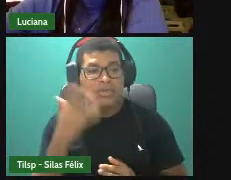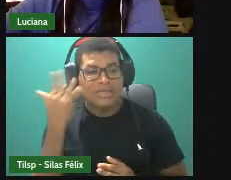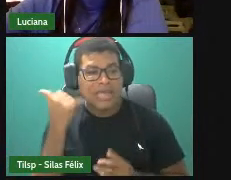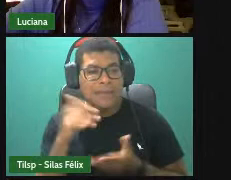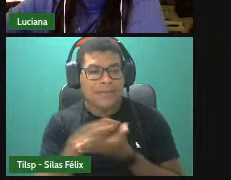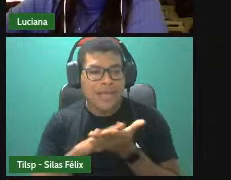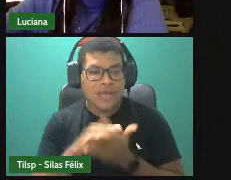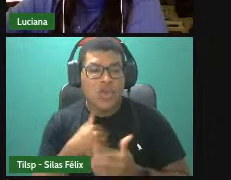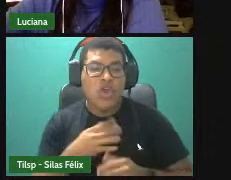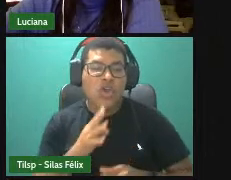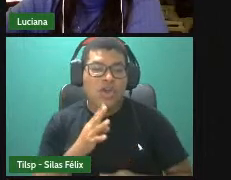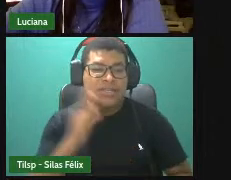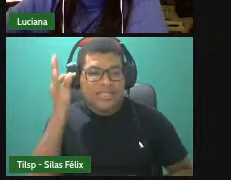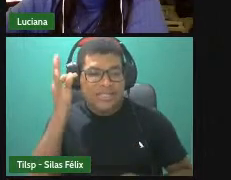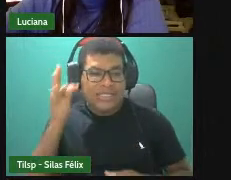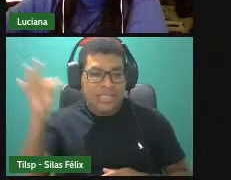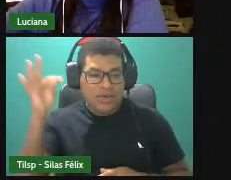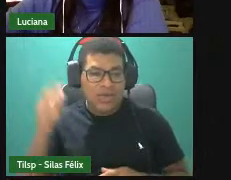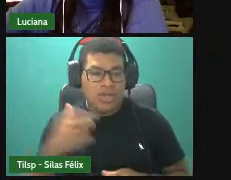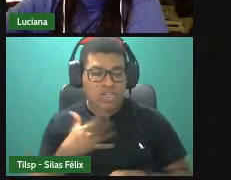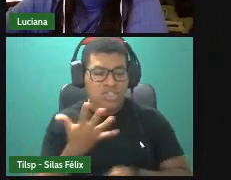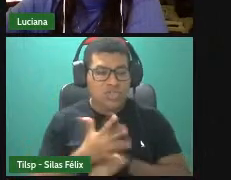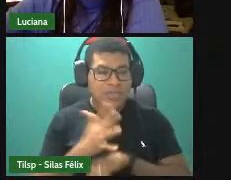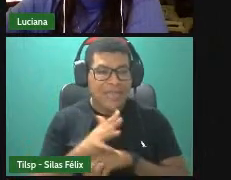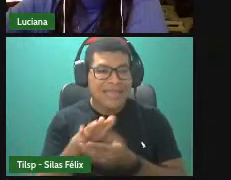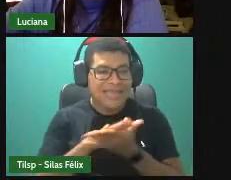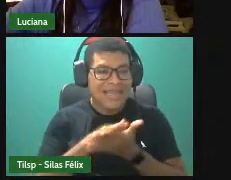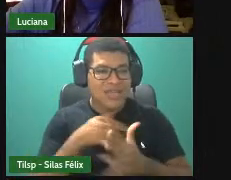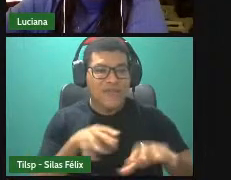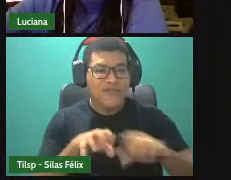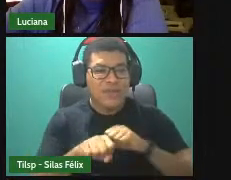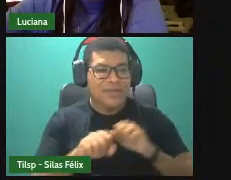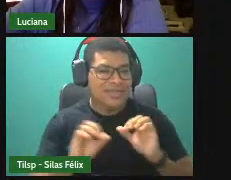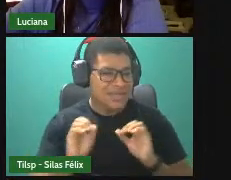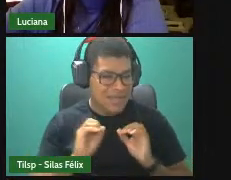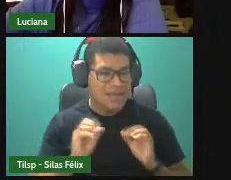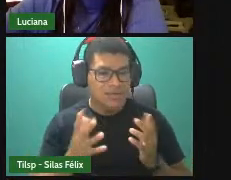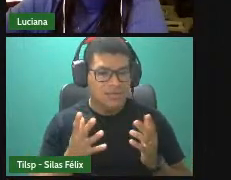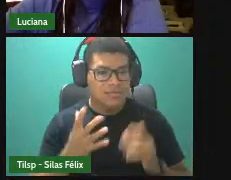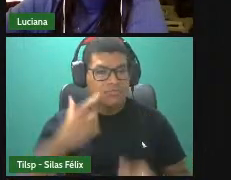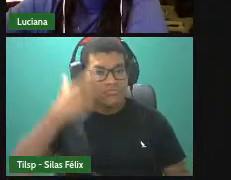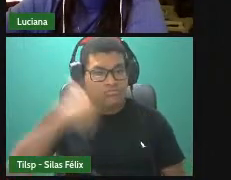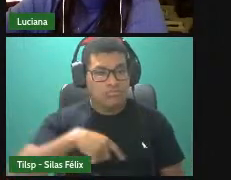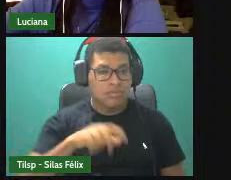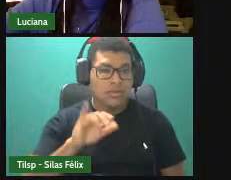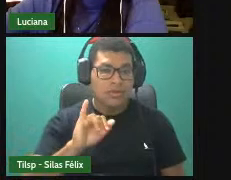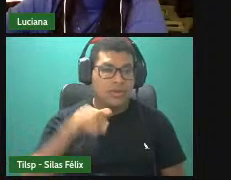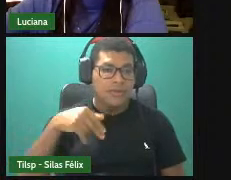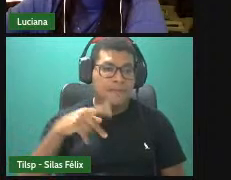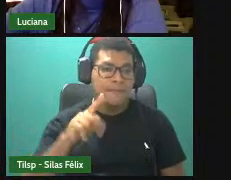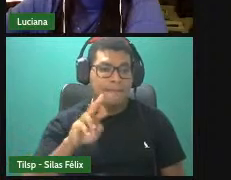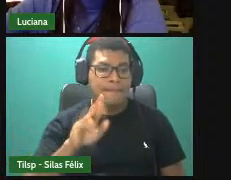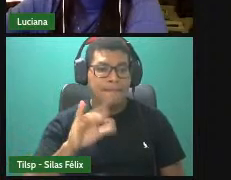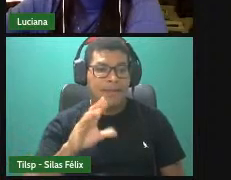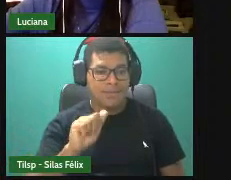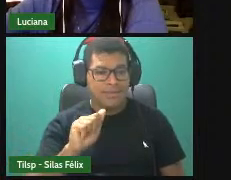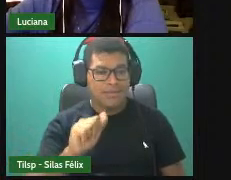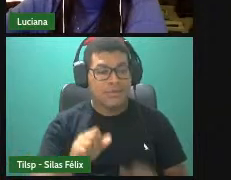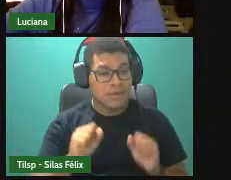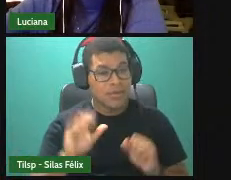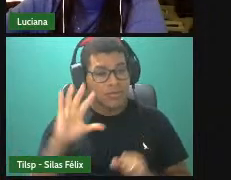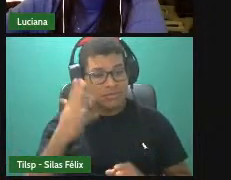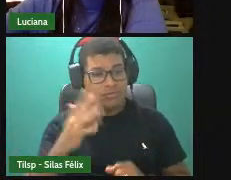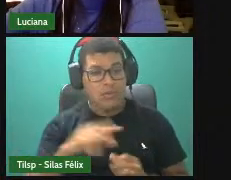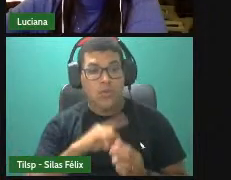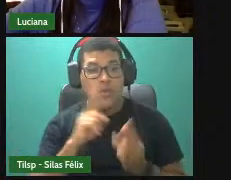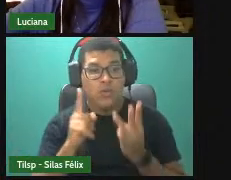técnica, teórica, então, o dentista acaba incorrendo muito, às vezes, nesse erro, tá? E a